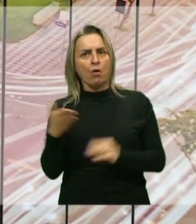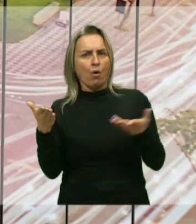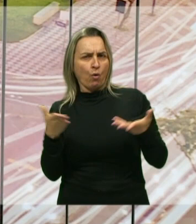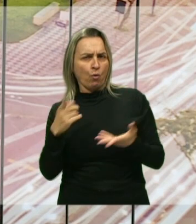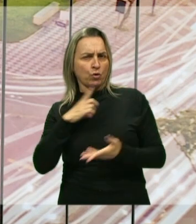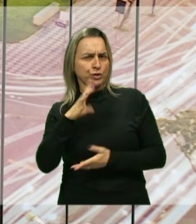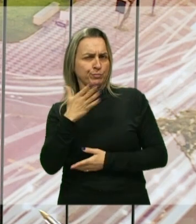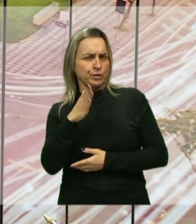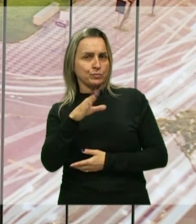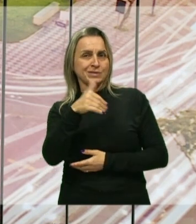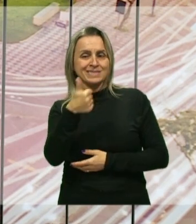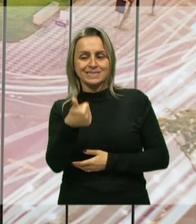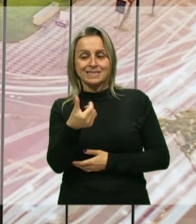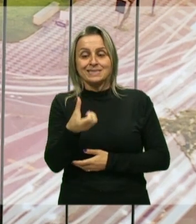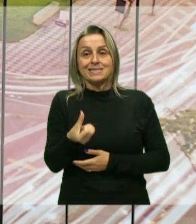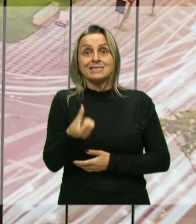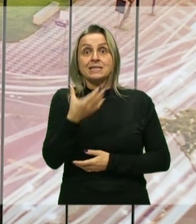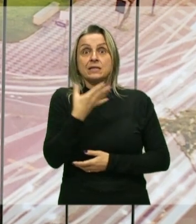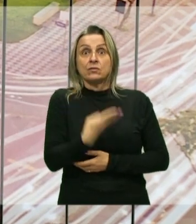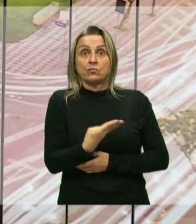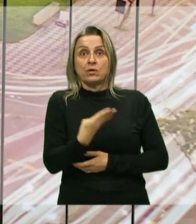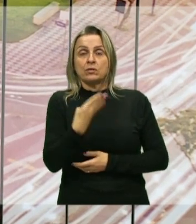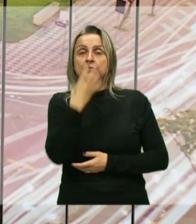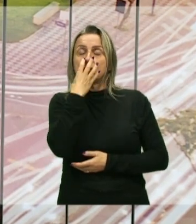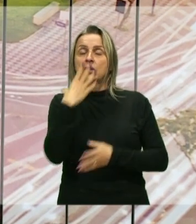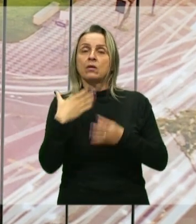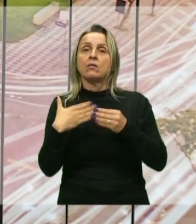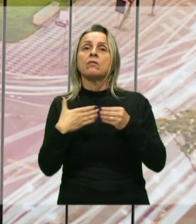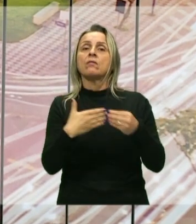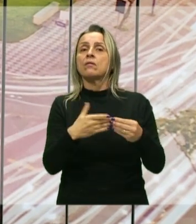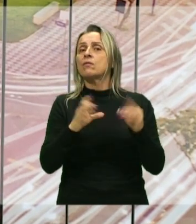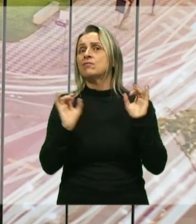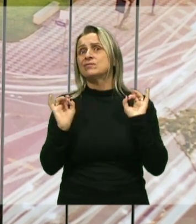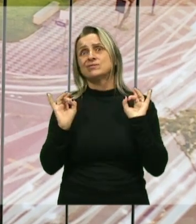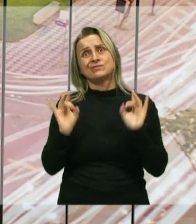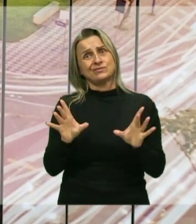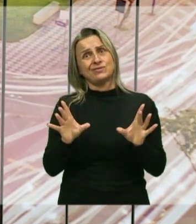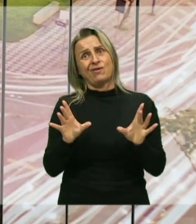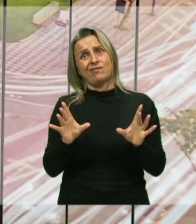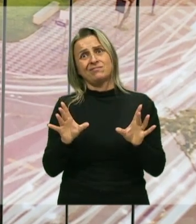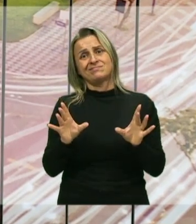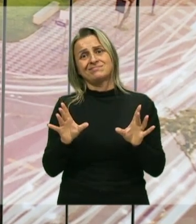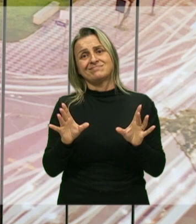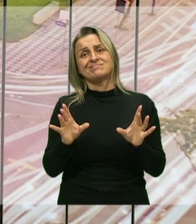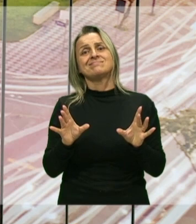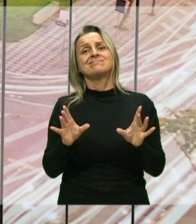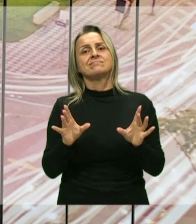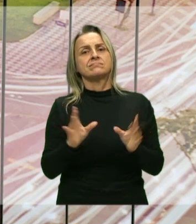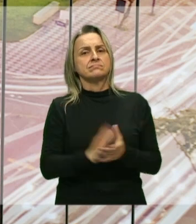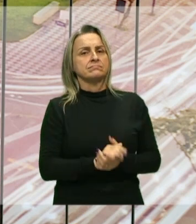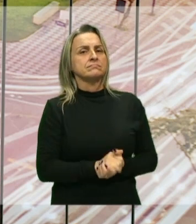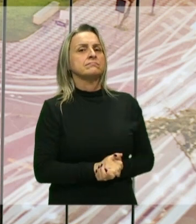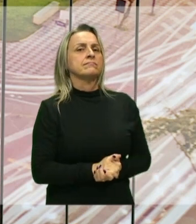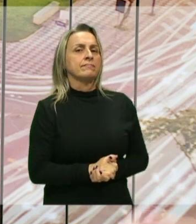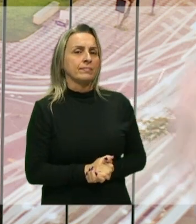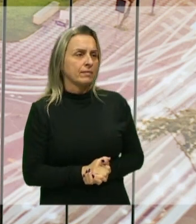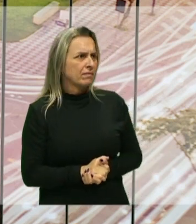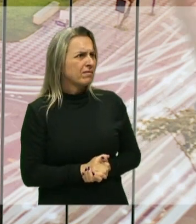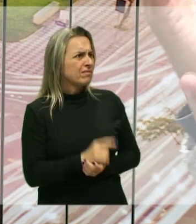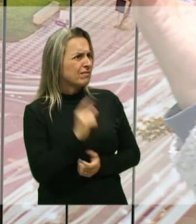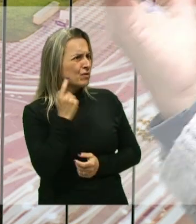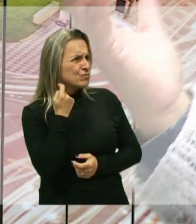menos 164 cães-guias ativos no Brasil. Né? E não é todos os cães. Então, por exemplo, da ninhada da hibisco... Eu acho pouco,